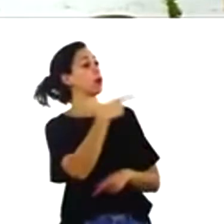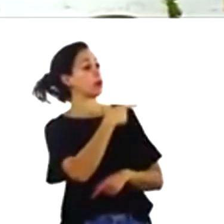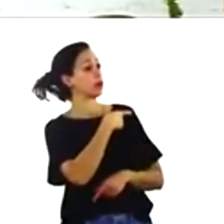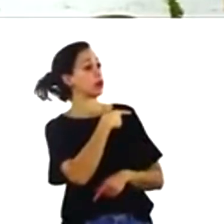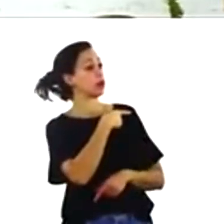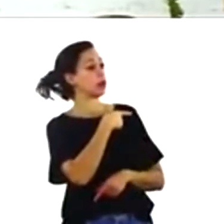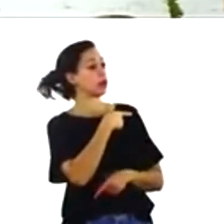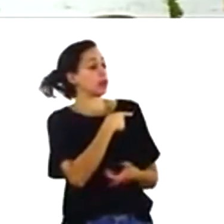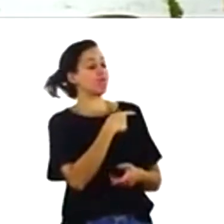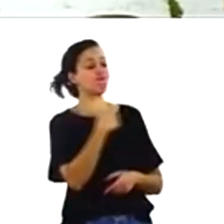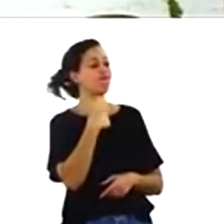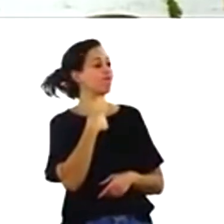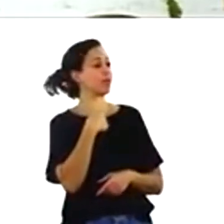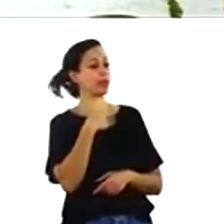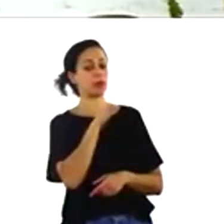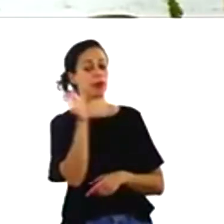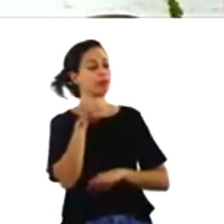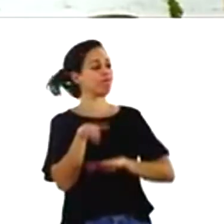Eu